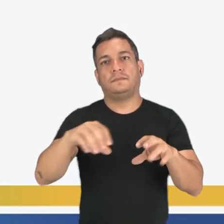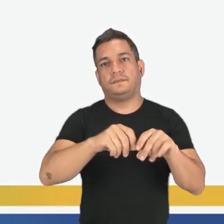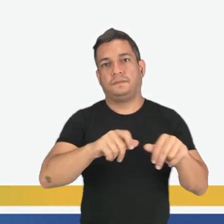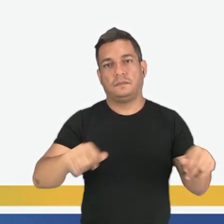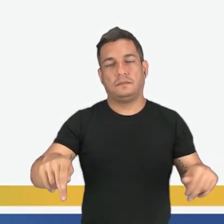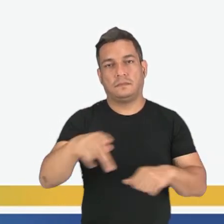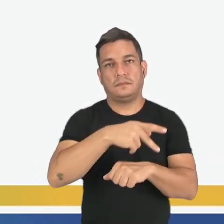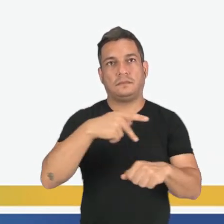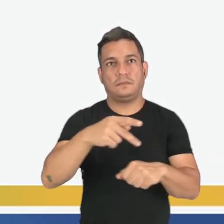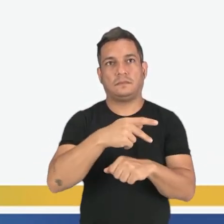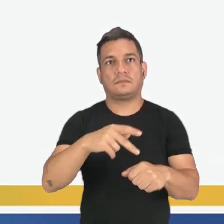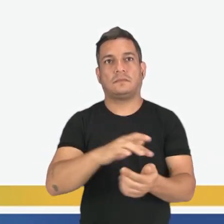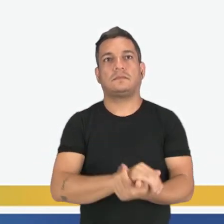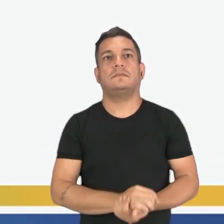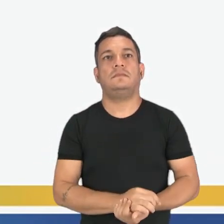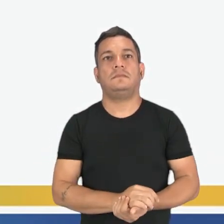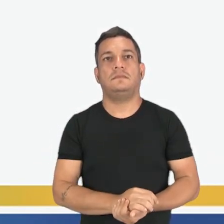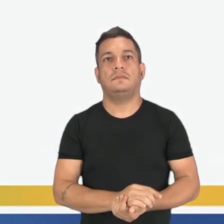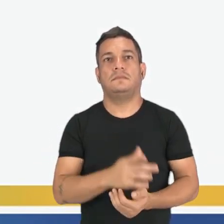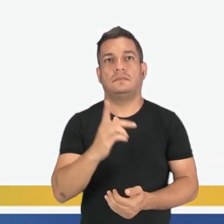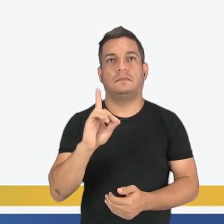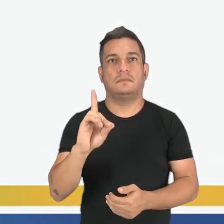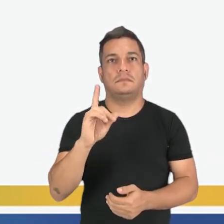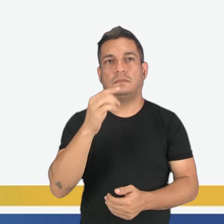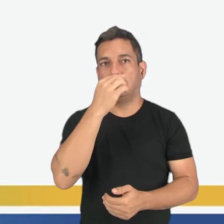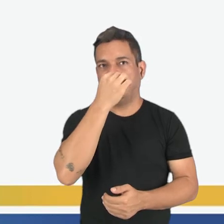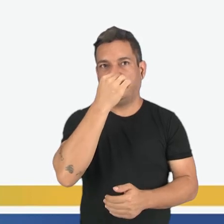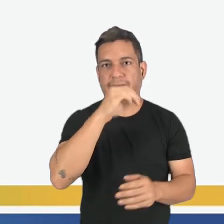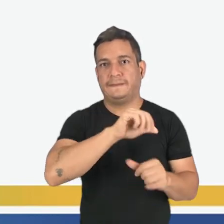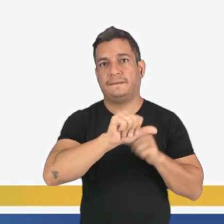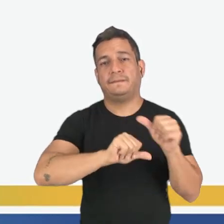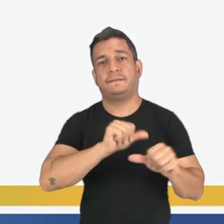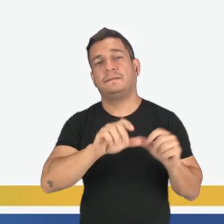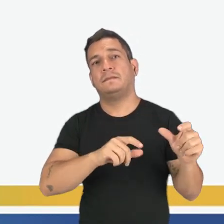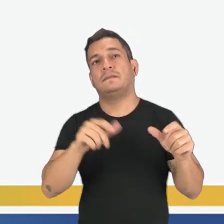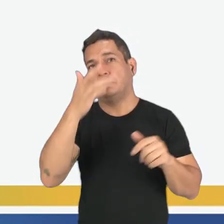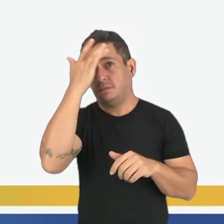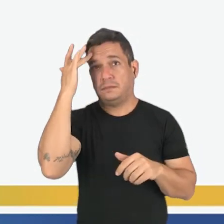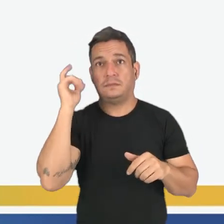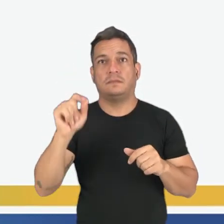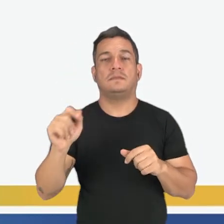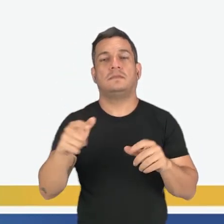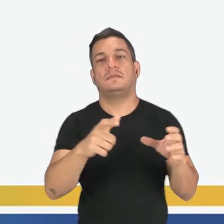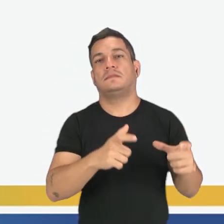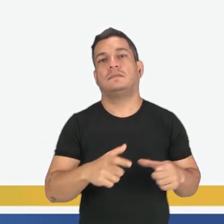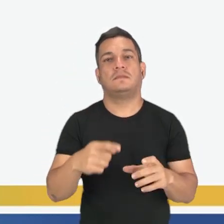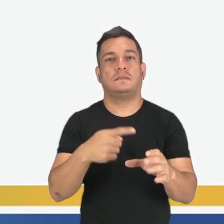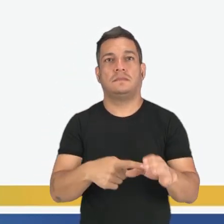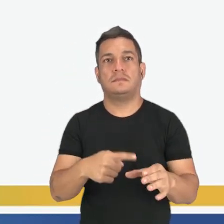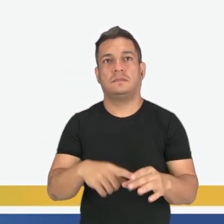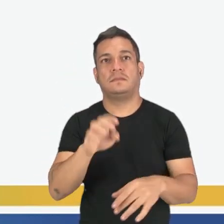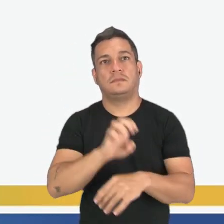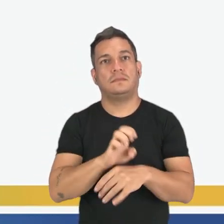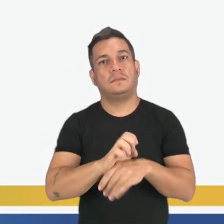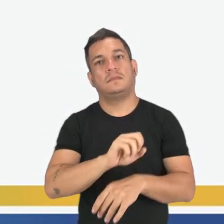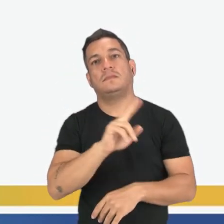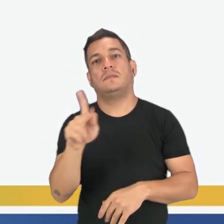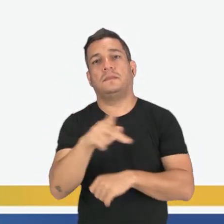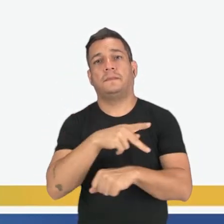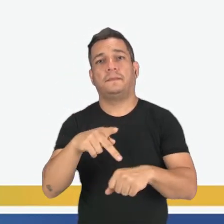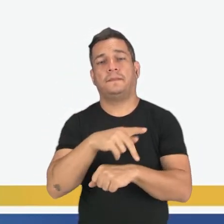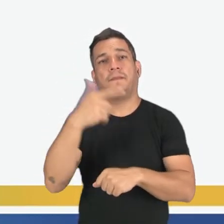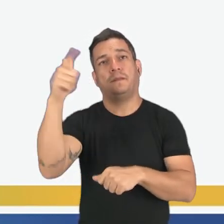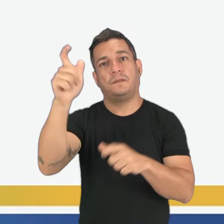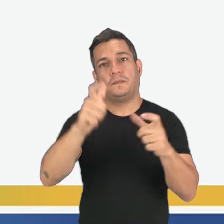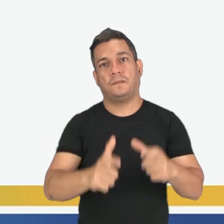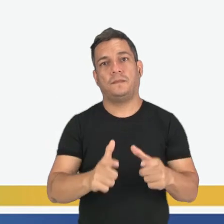um país? E letra D, deslocamento de pessoas de uma determinada cidade, estado ou país para